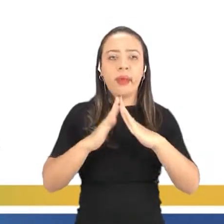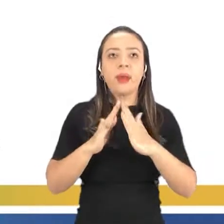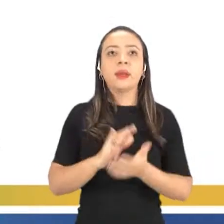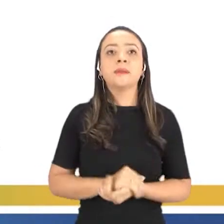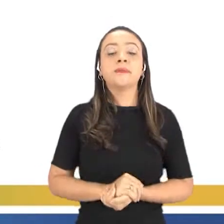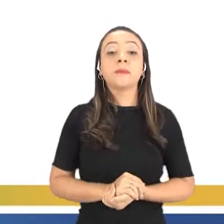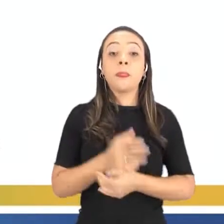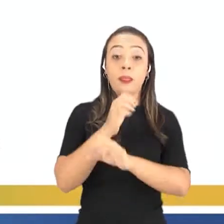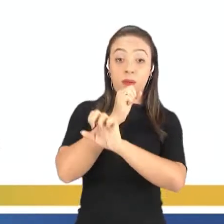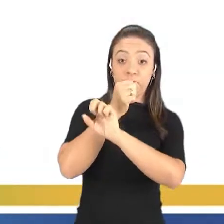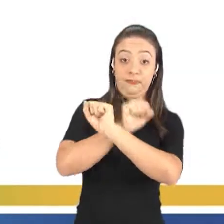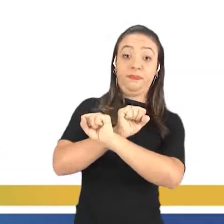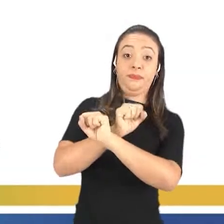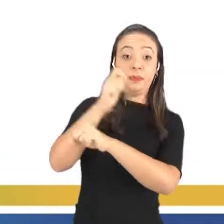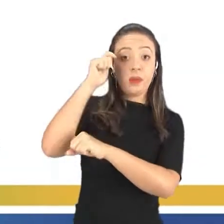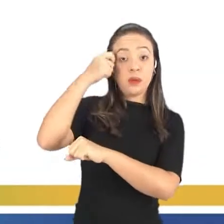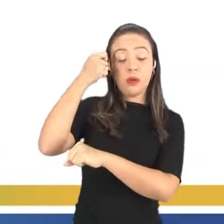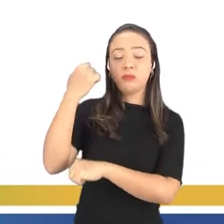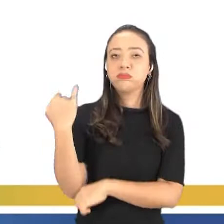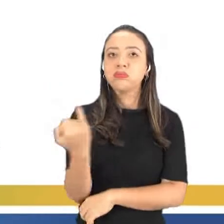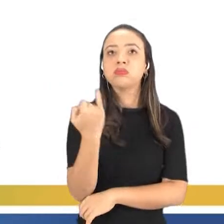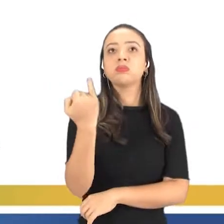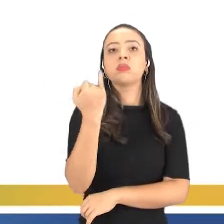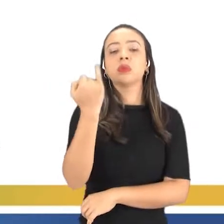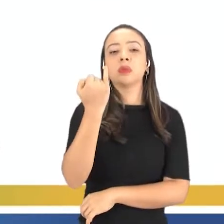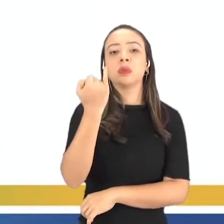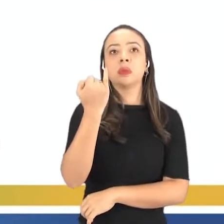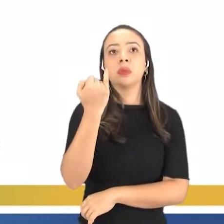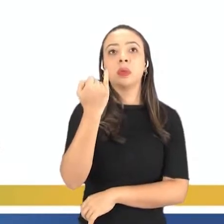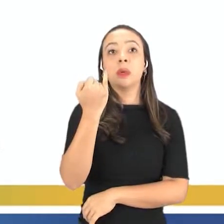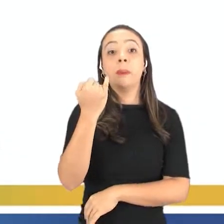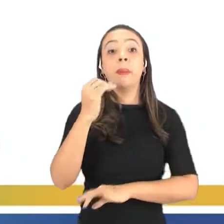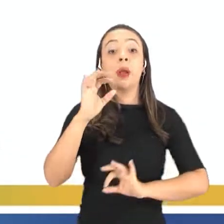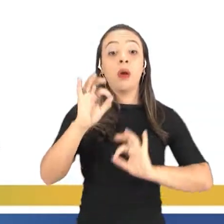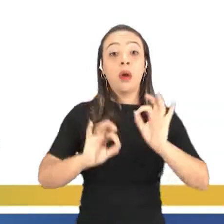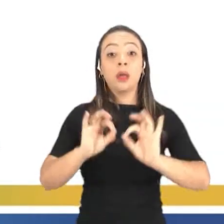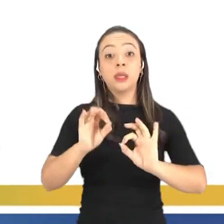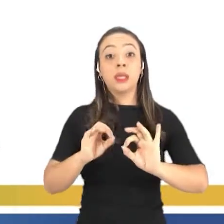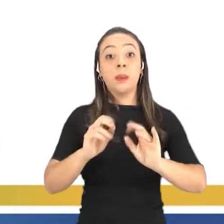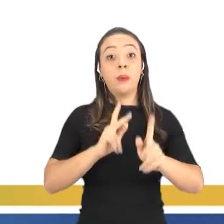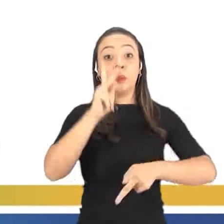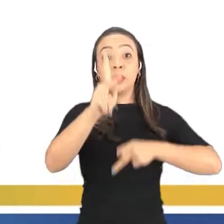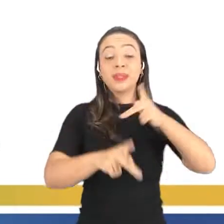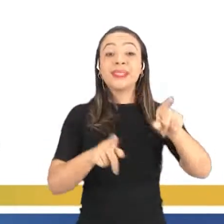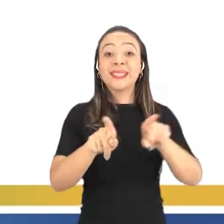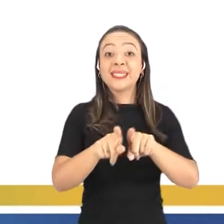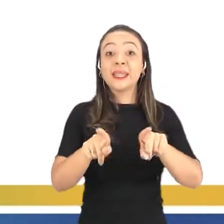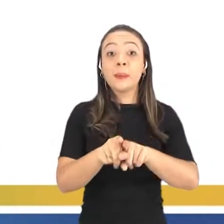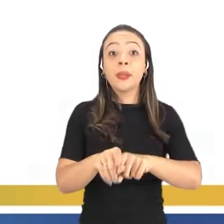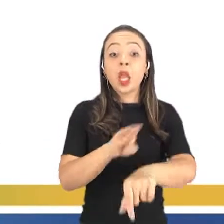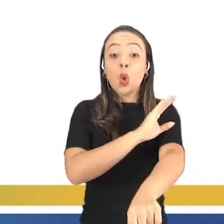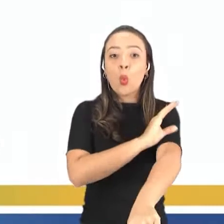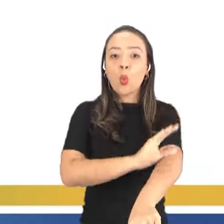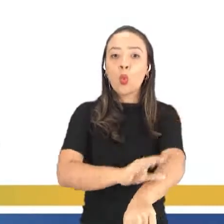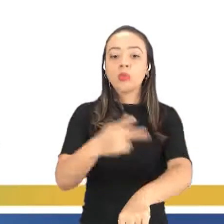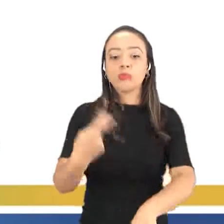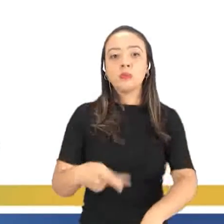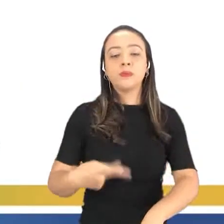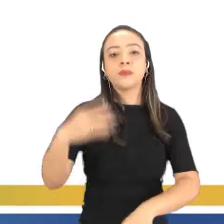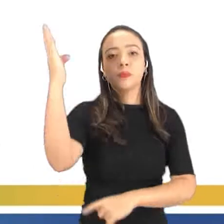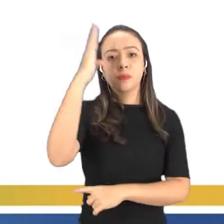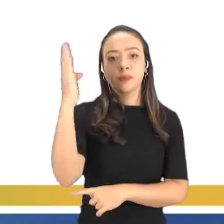foram essenciais para a formação não somente da população, mas também para a cultura brasileira. Desde